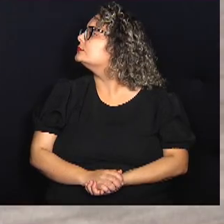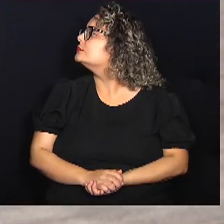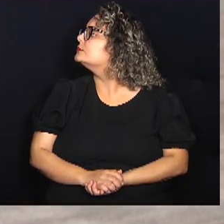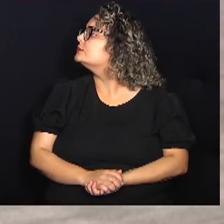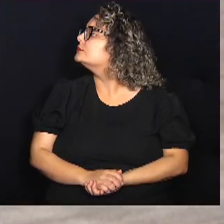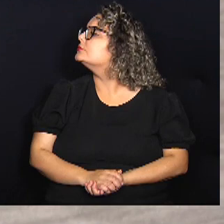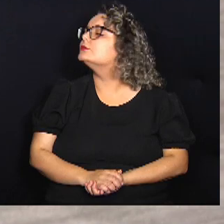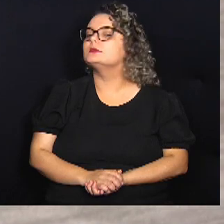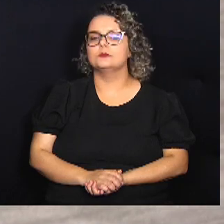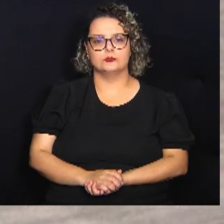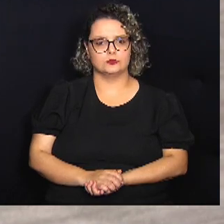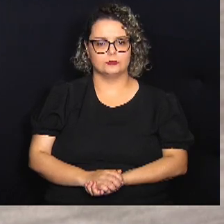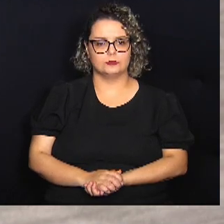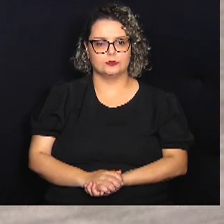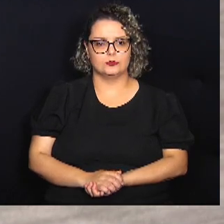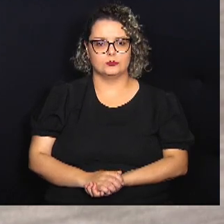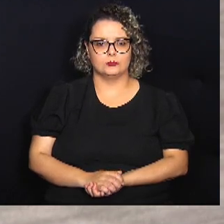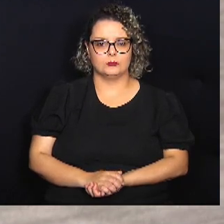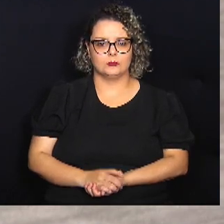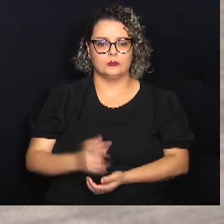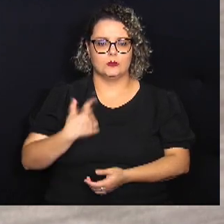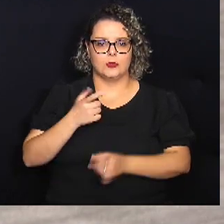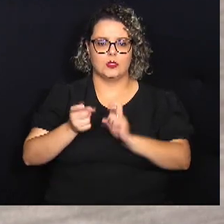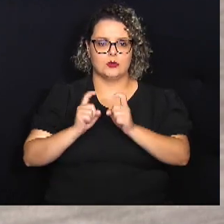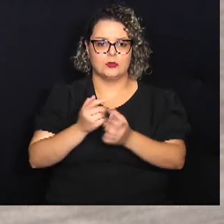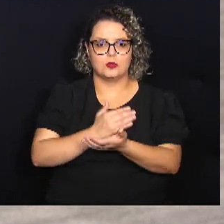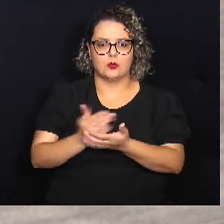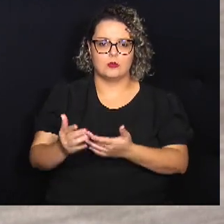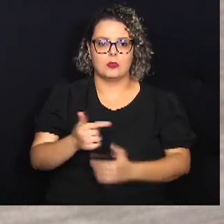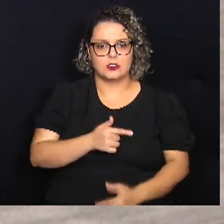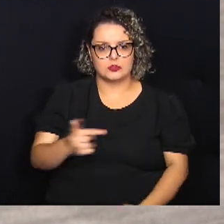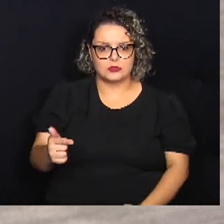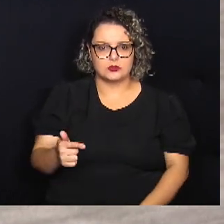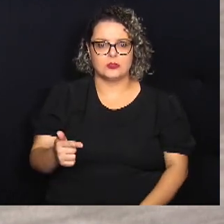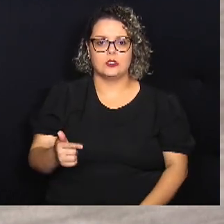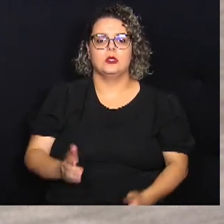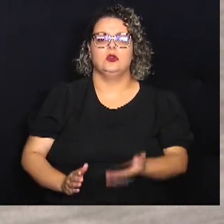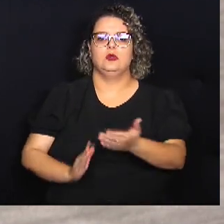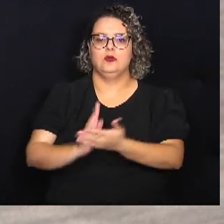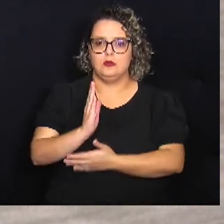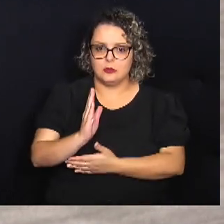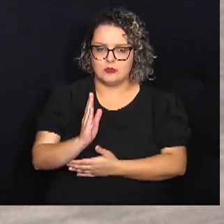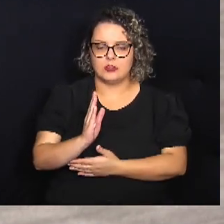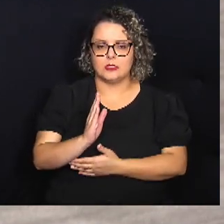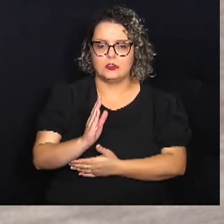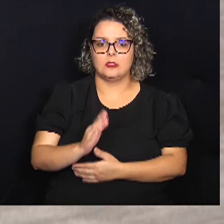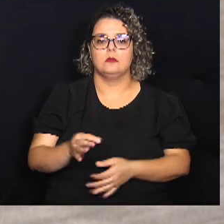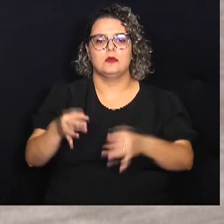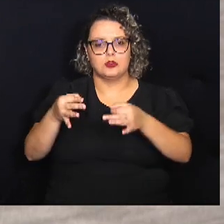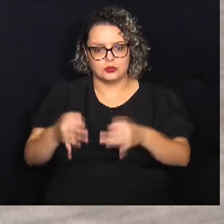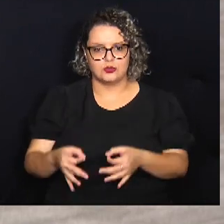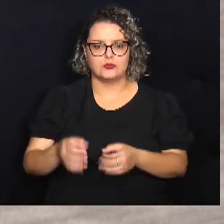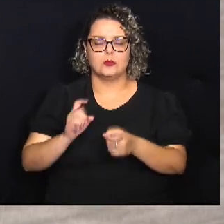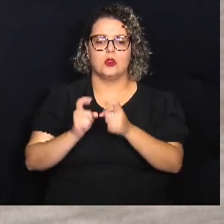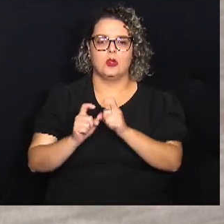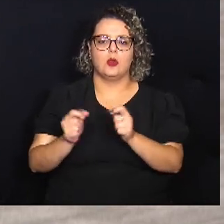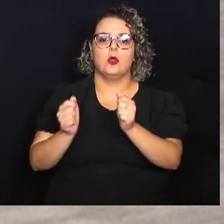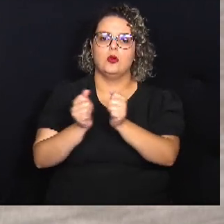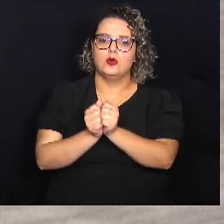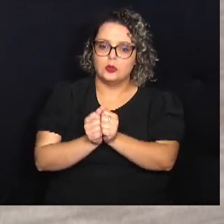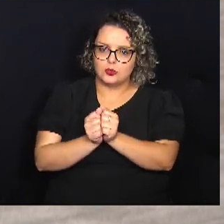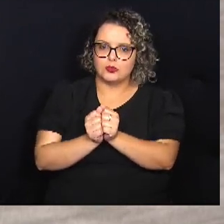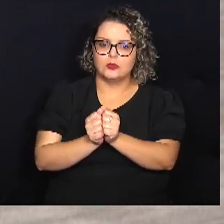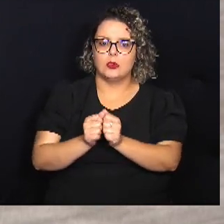Nós já marcamos uma reunião já para o início da semana, se passar hoje, foi aprovada, justamente para nos reunir junto com